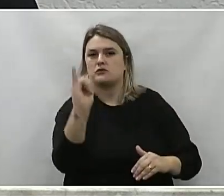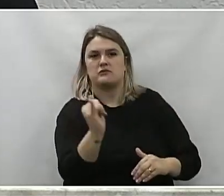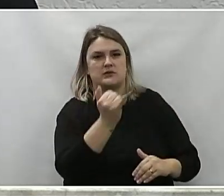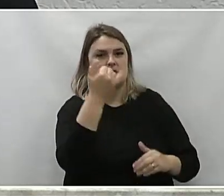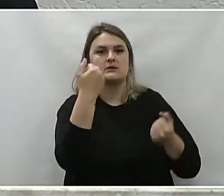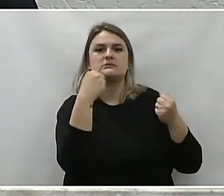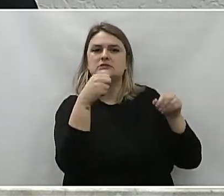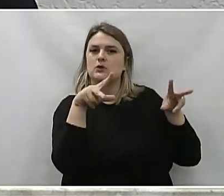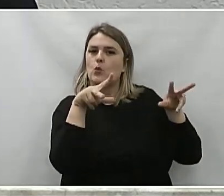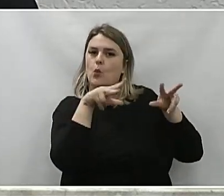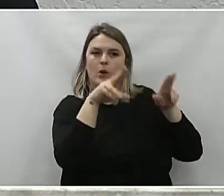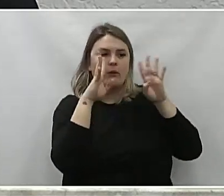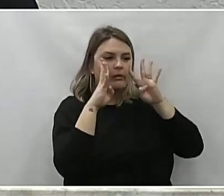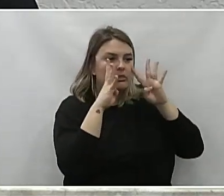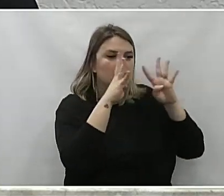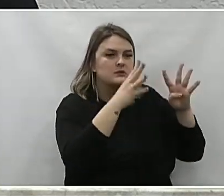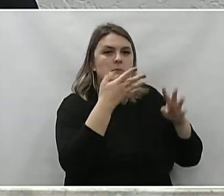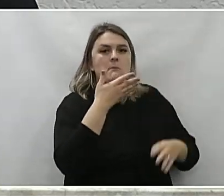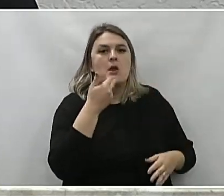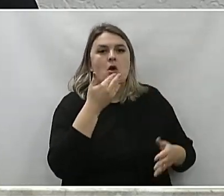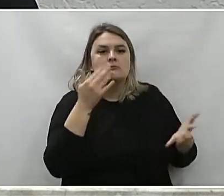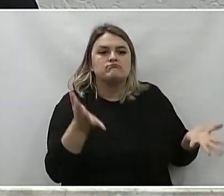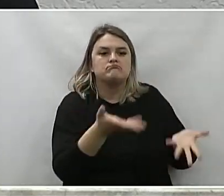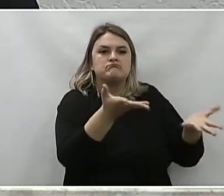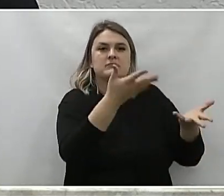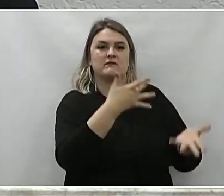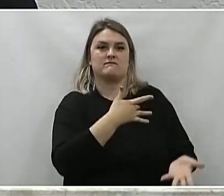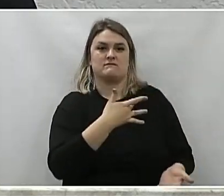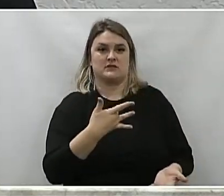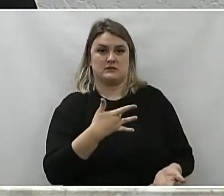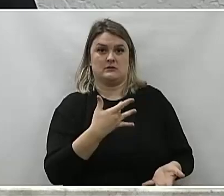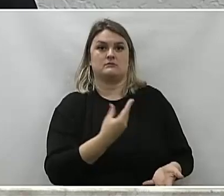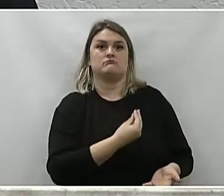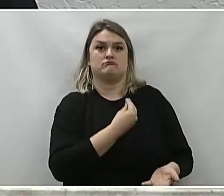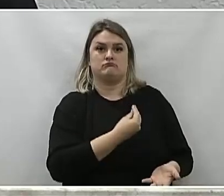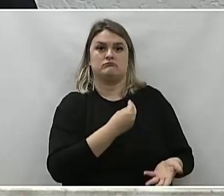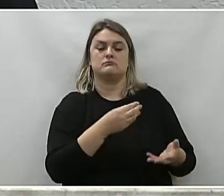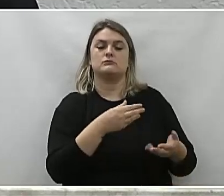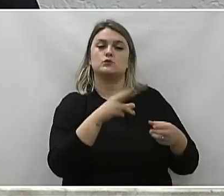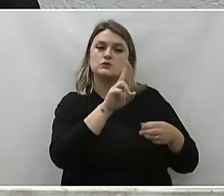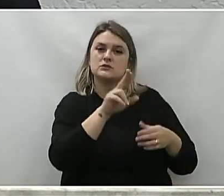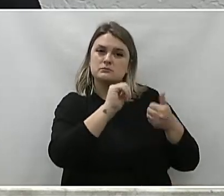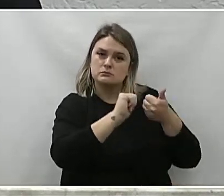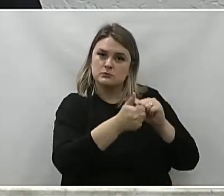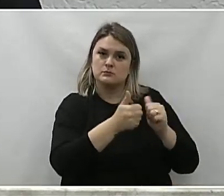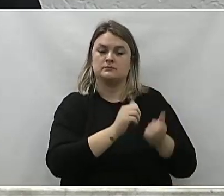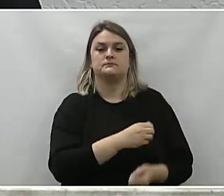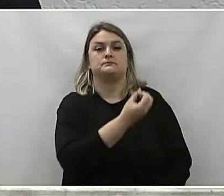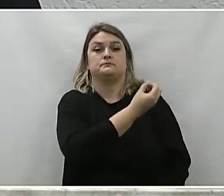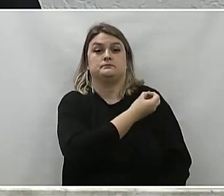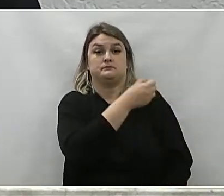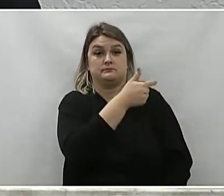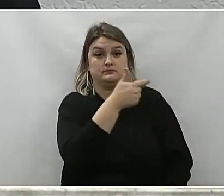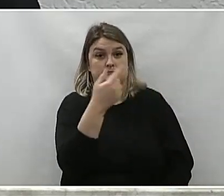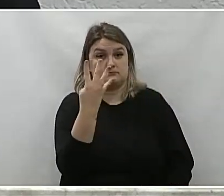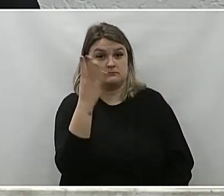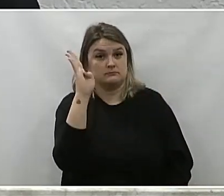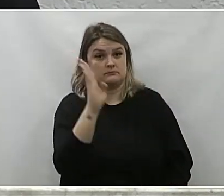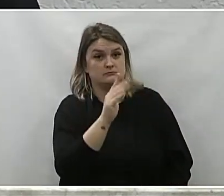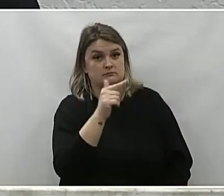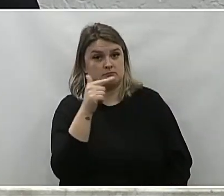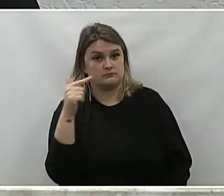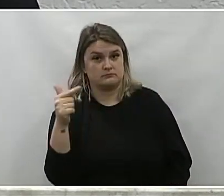e benefícios para melhoria de sua qualidade de vida por meio do Esporte número 224